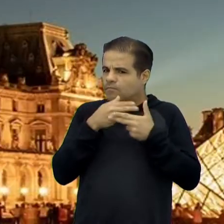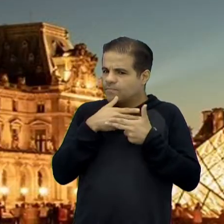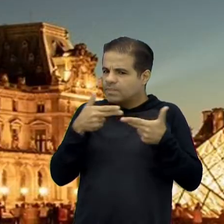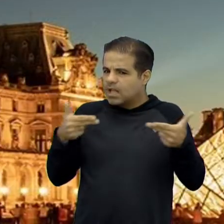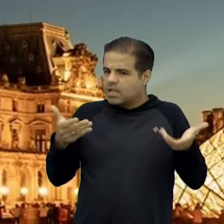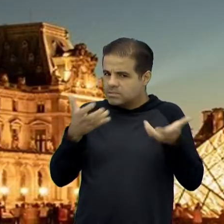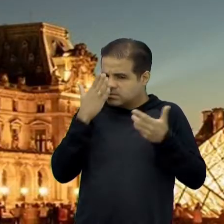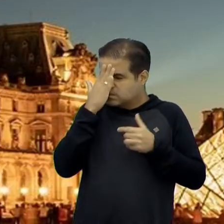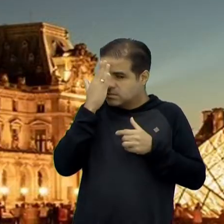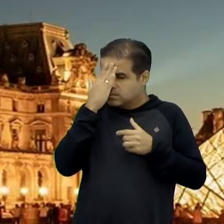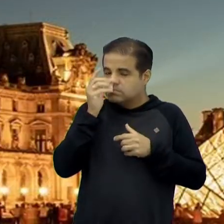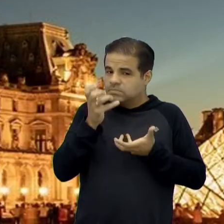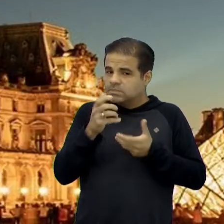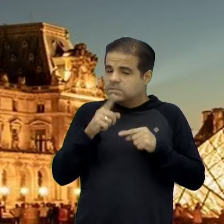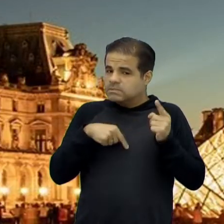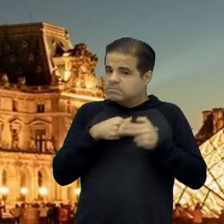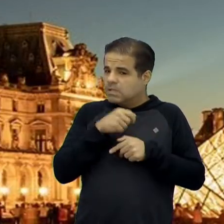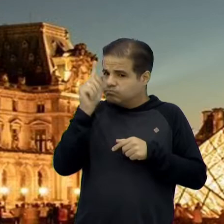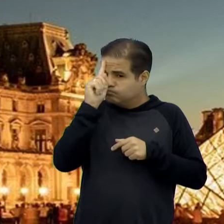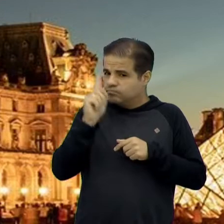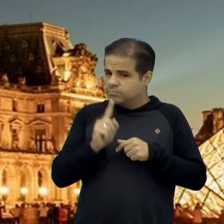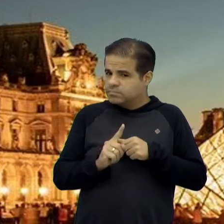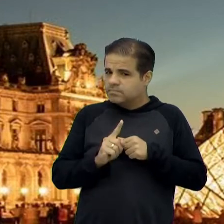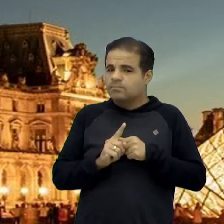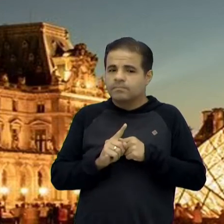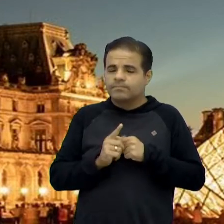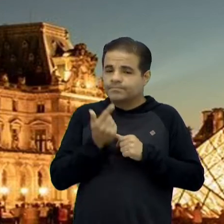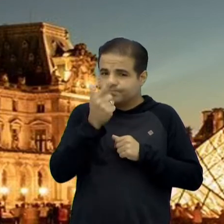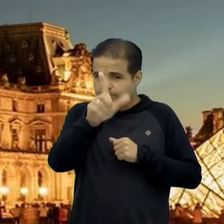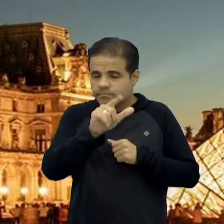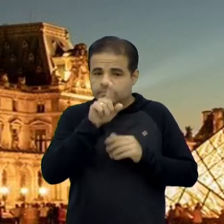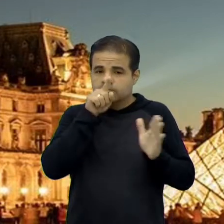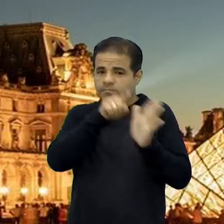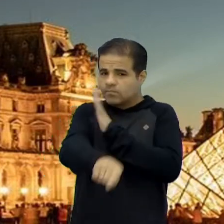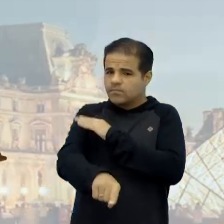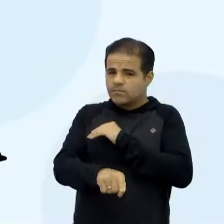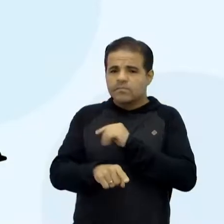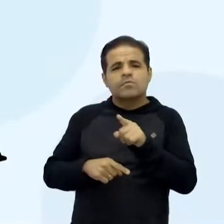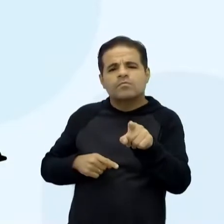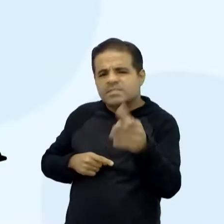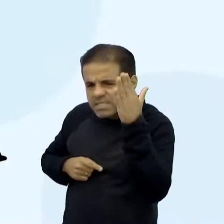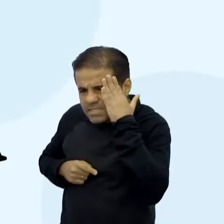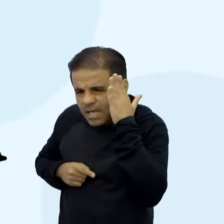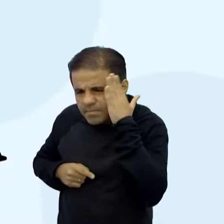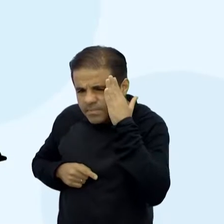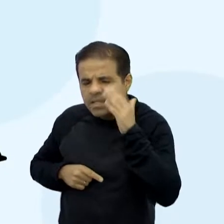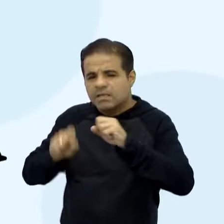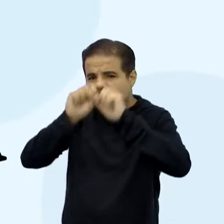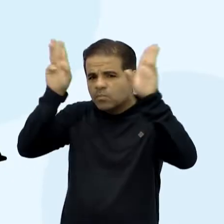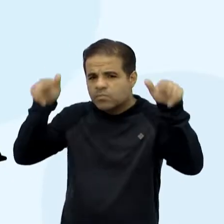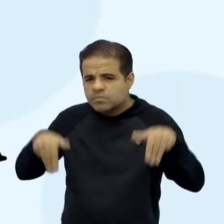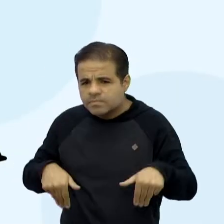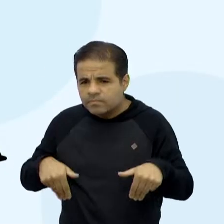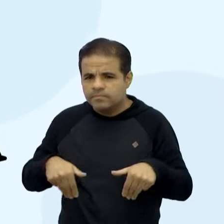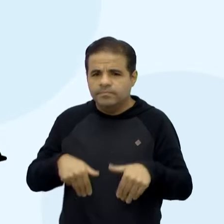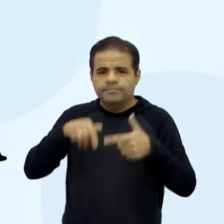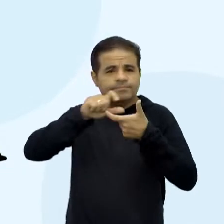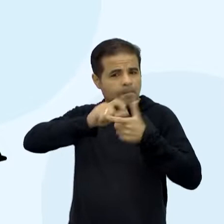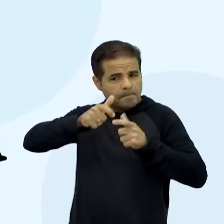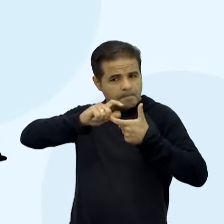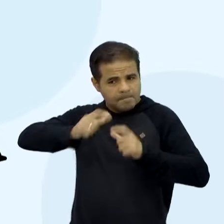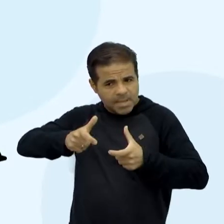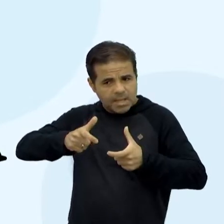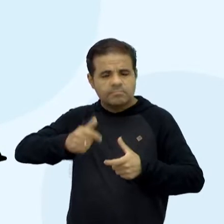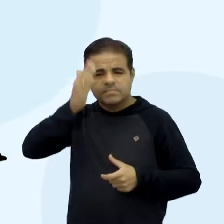Para mim também foi uma grande novidade, gente. Eu nem sabia, olha só, a nossa próxima pergunta. Tá, legal. Você sabia que existe o Museu do Meme? Eu sabia que o meme, ele